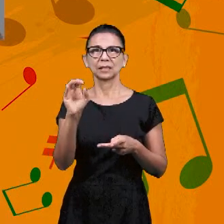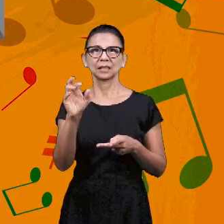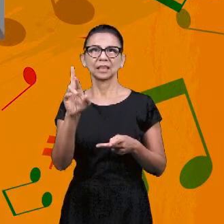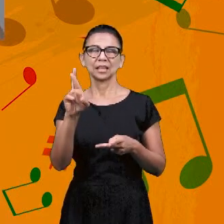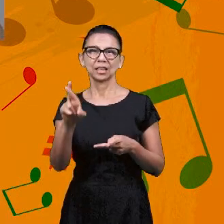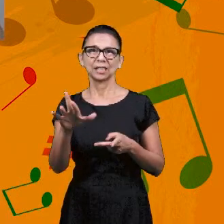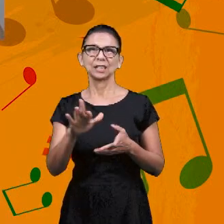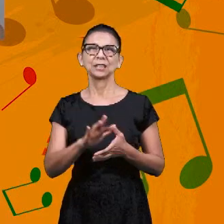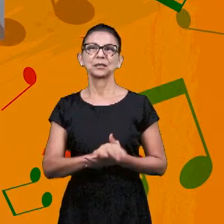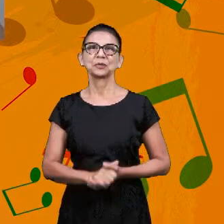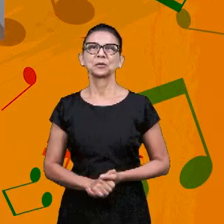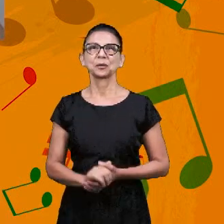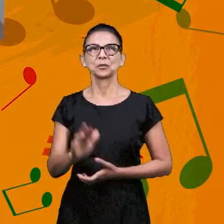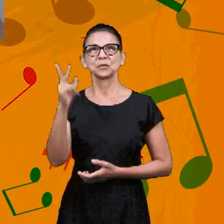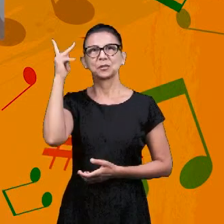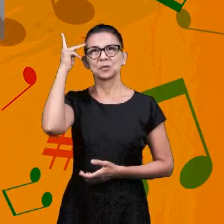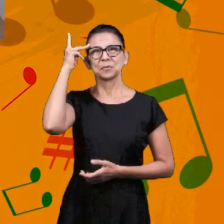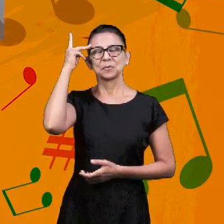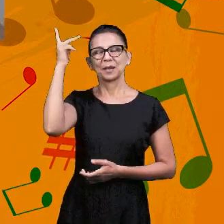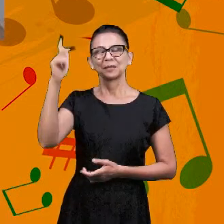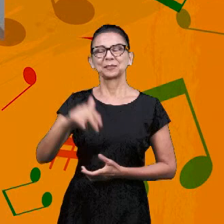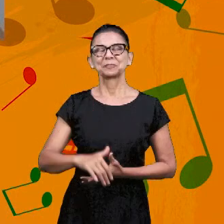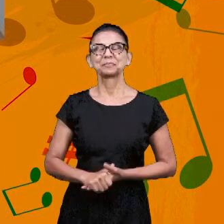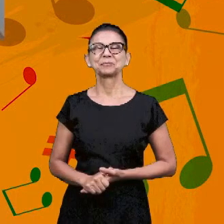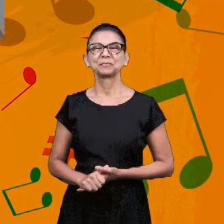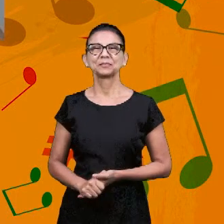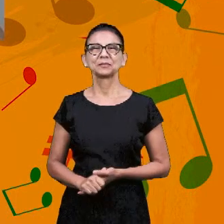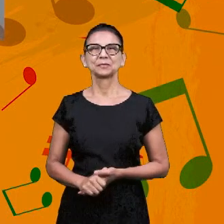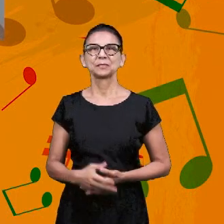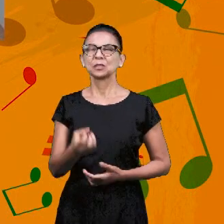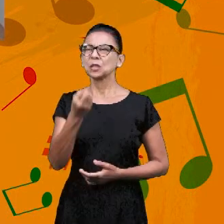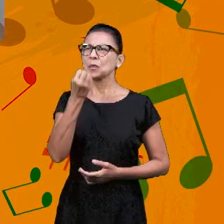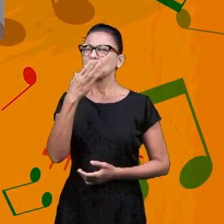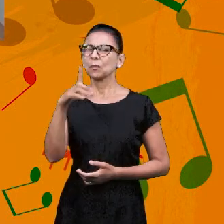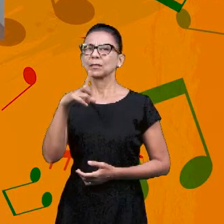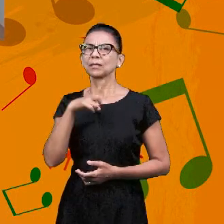ans, de São José dos Campos, São Paulo.